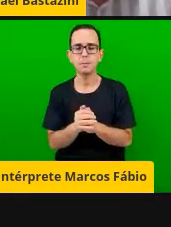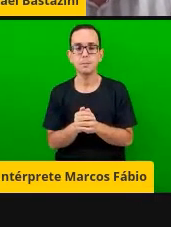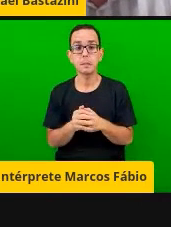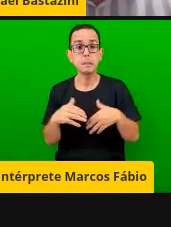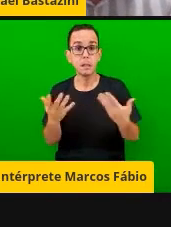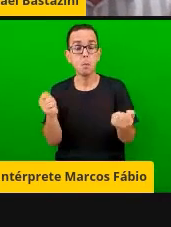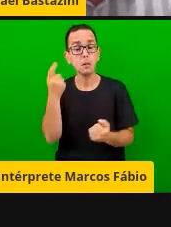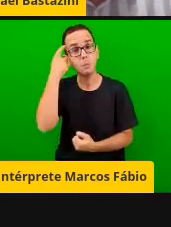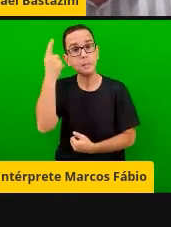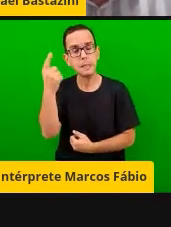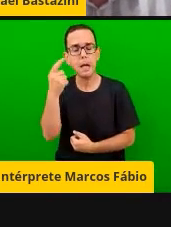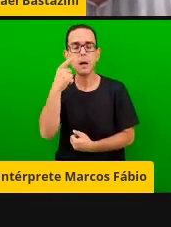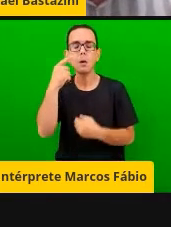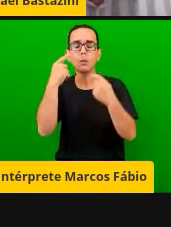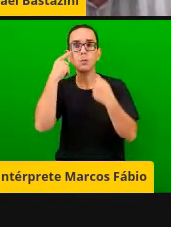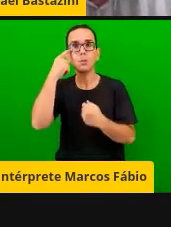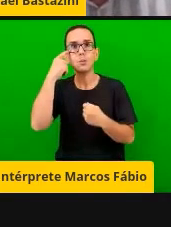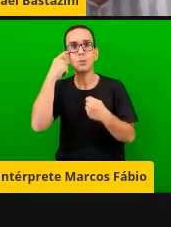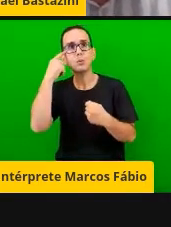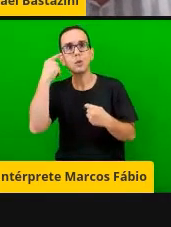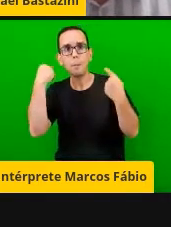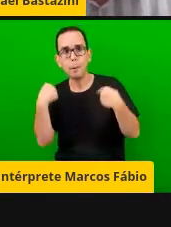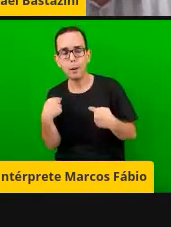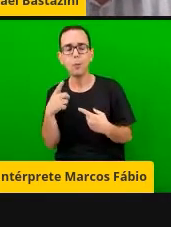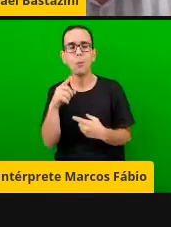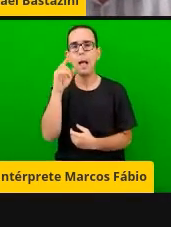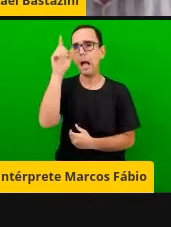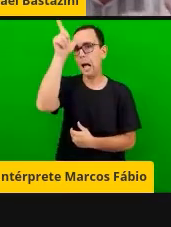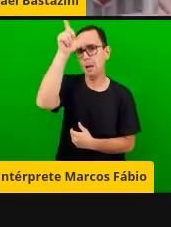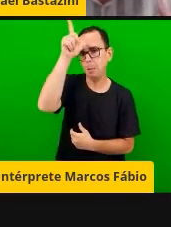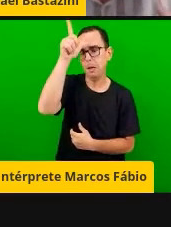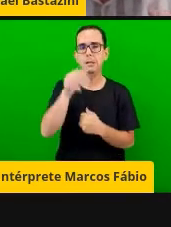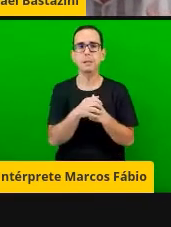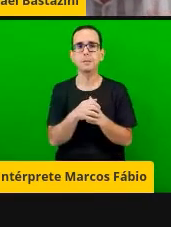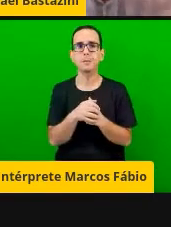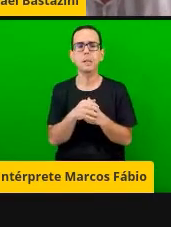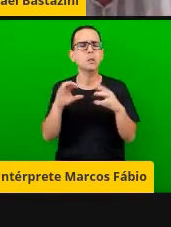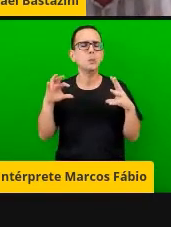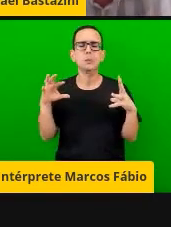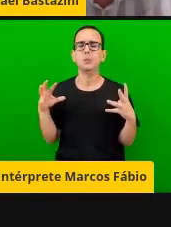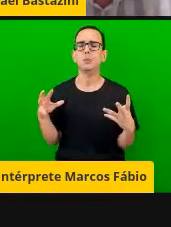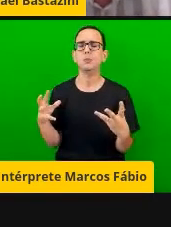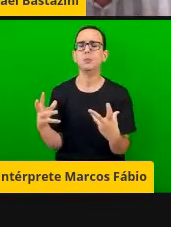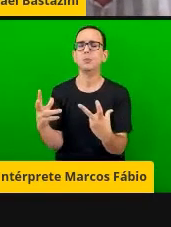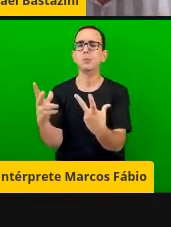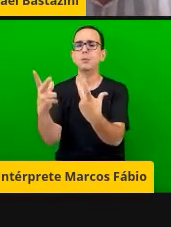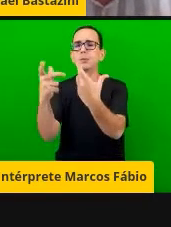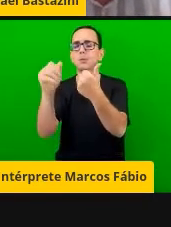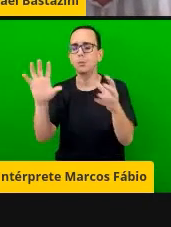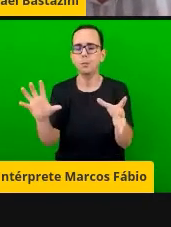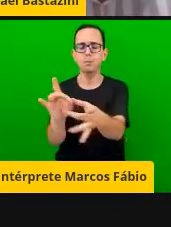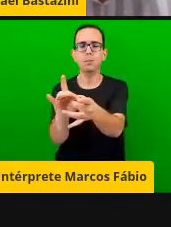pensar o Japão, a Coreia do Sul, a Alemanha, dentre outros países que são tutelados, vamos dizer